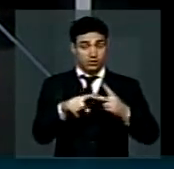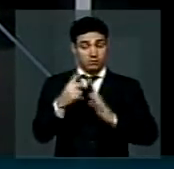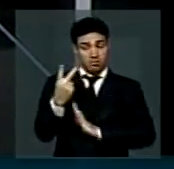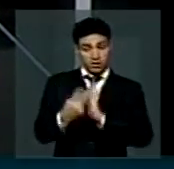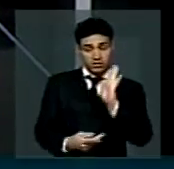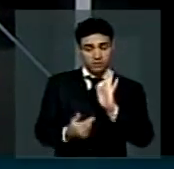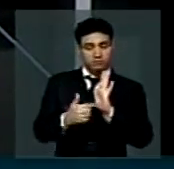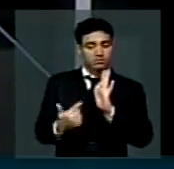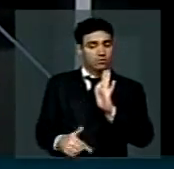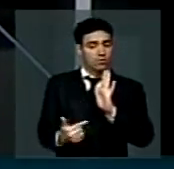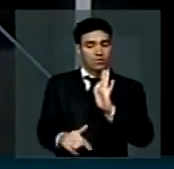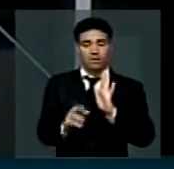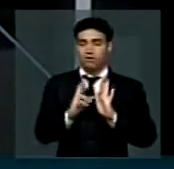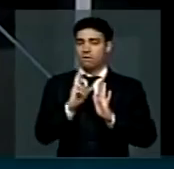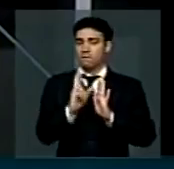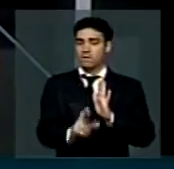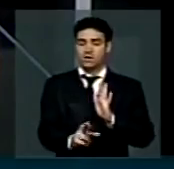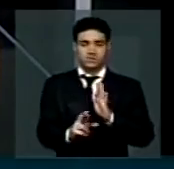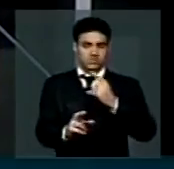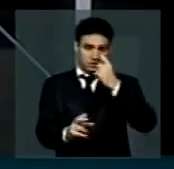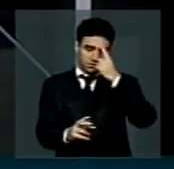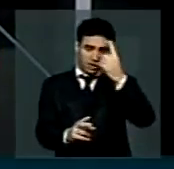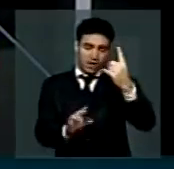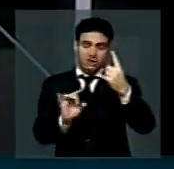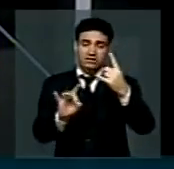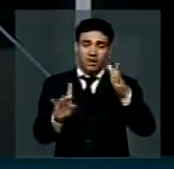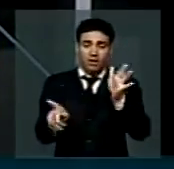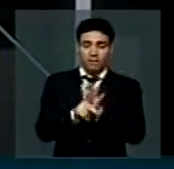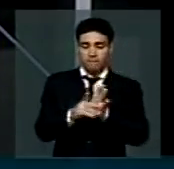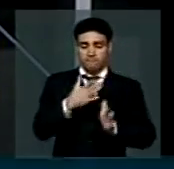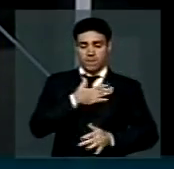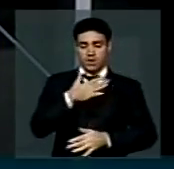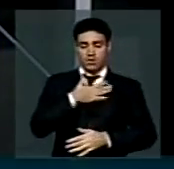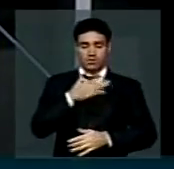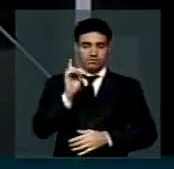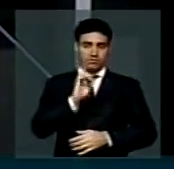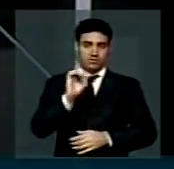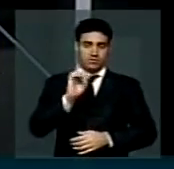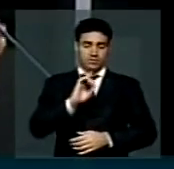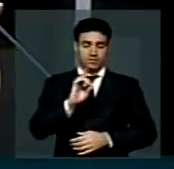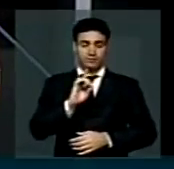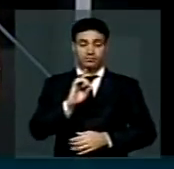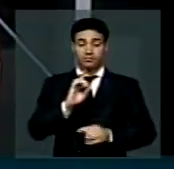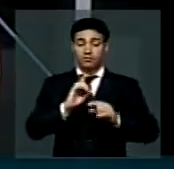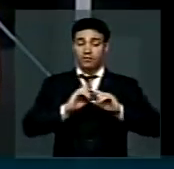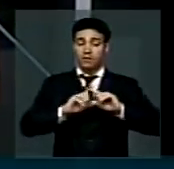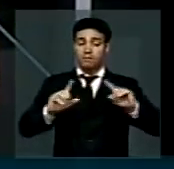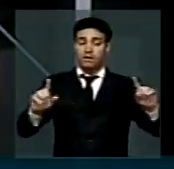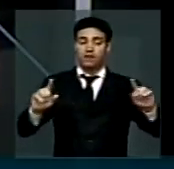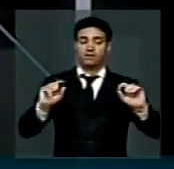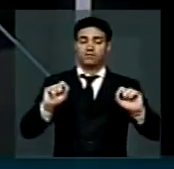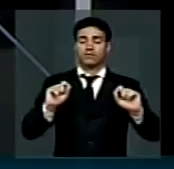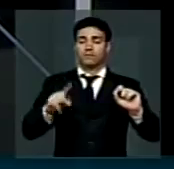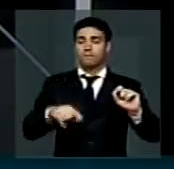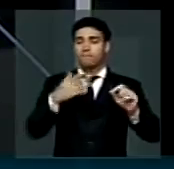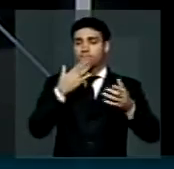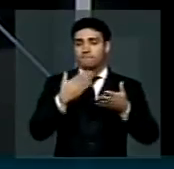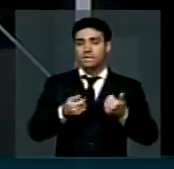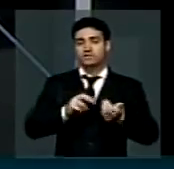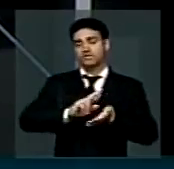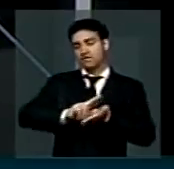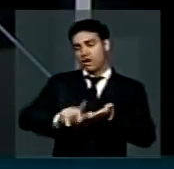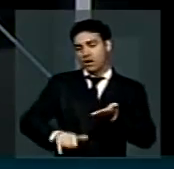não representam uma ideia exclusiva minha. Pelo contrário, eles estendem ao pedido de